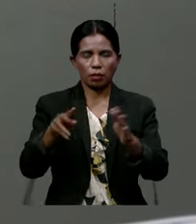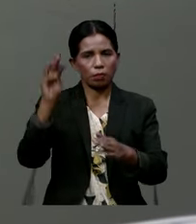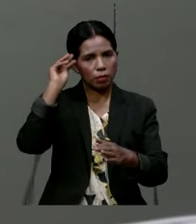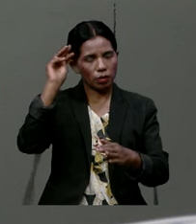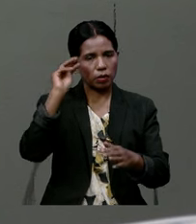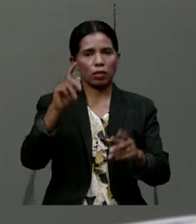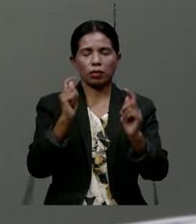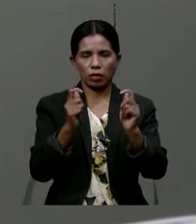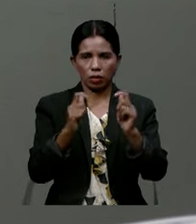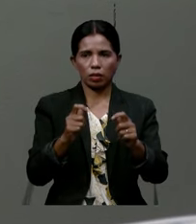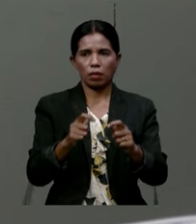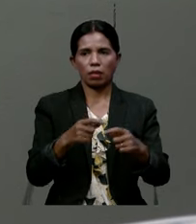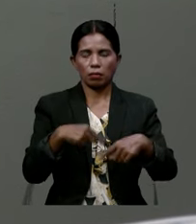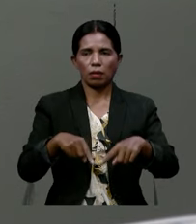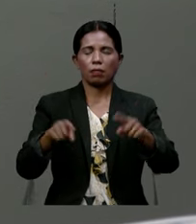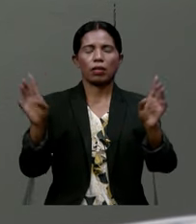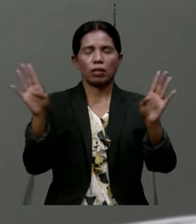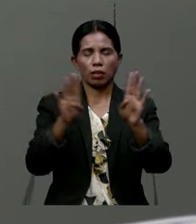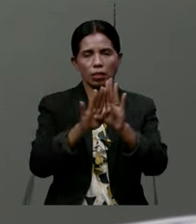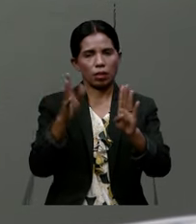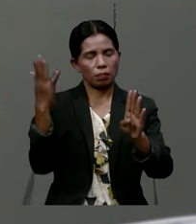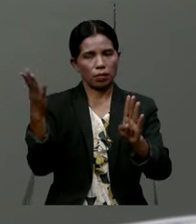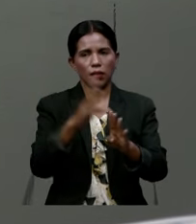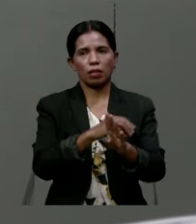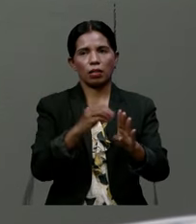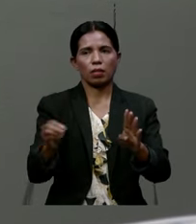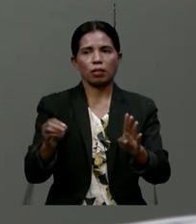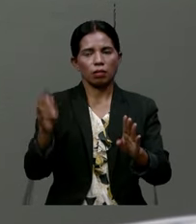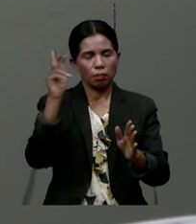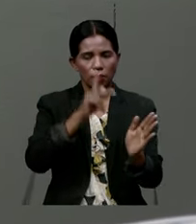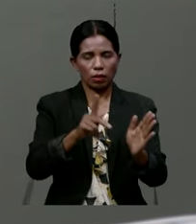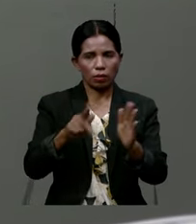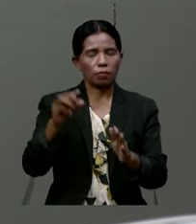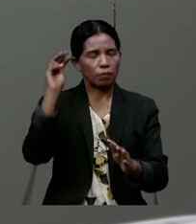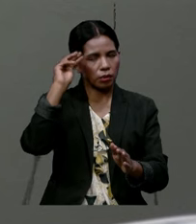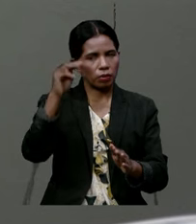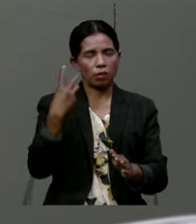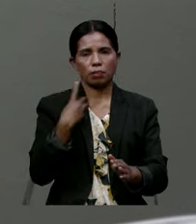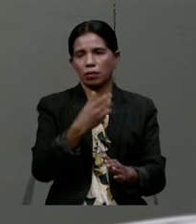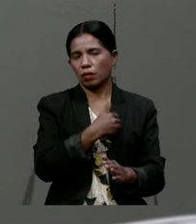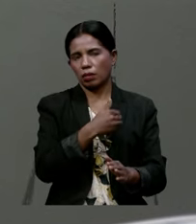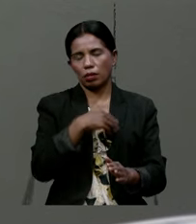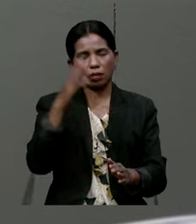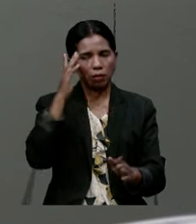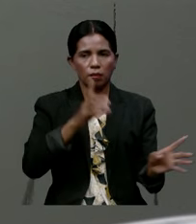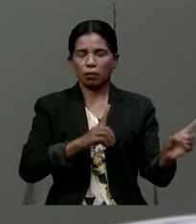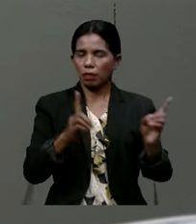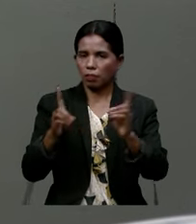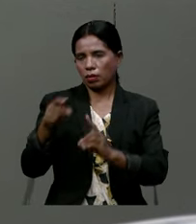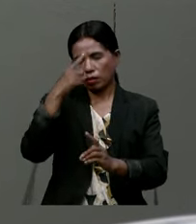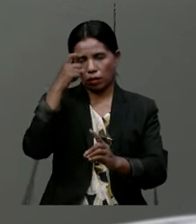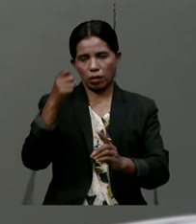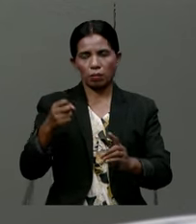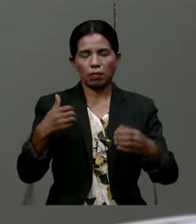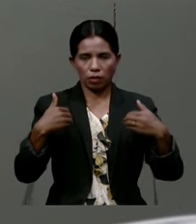ato 30 mos beleba takai ha ne ba mai be ida ne plano ministério a mi se do implementa. A mi implementa lá e tamba a mi ha